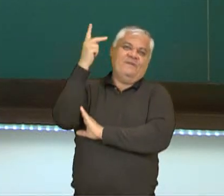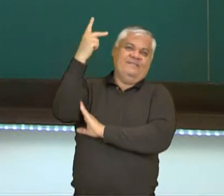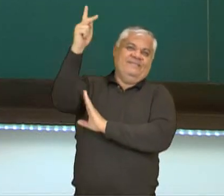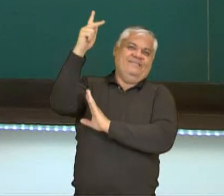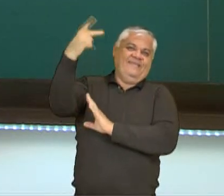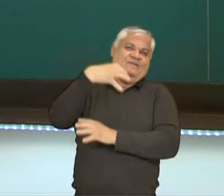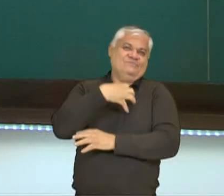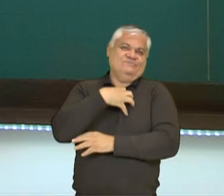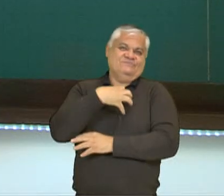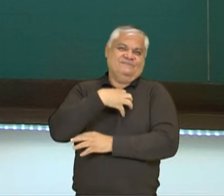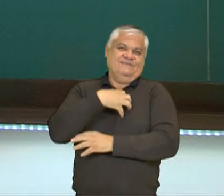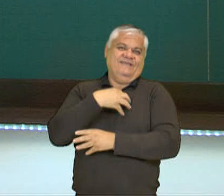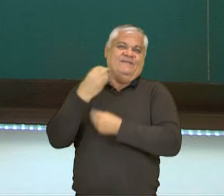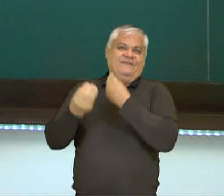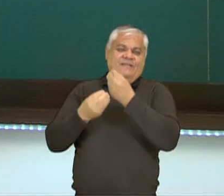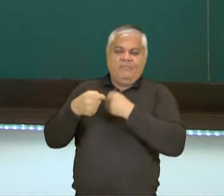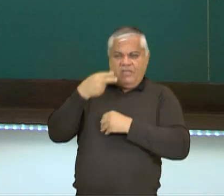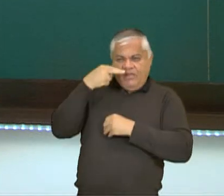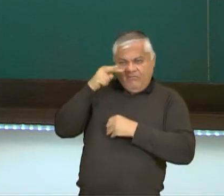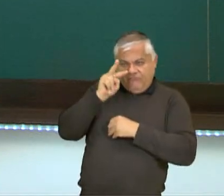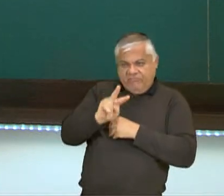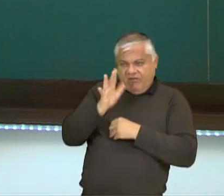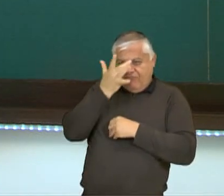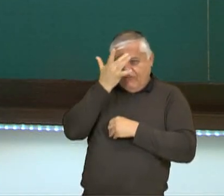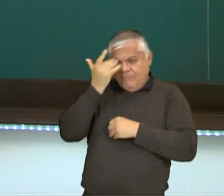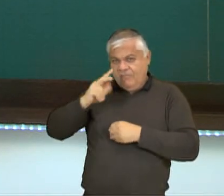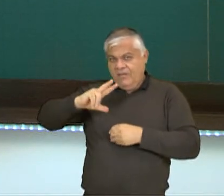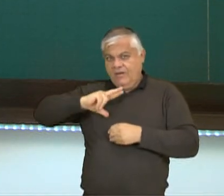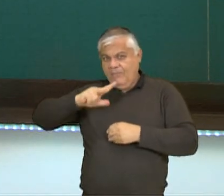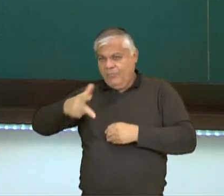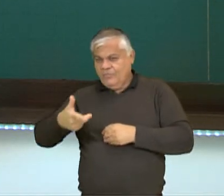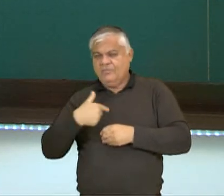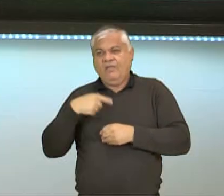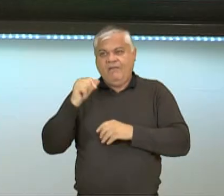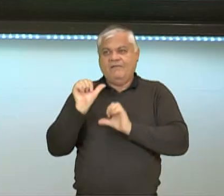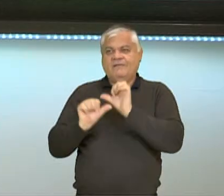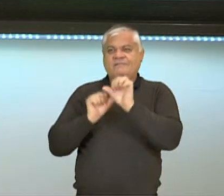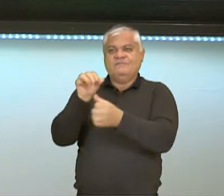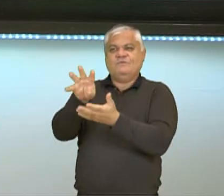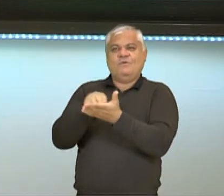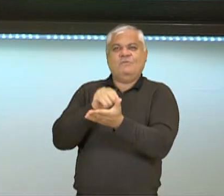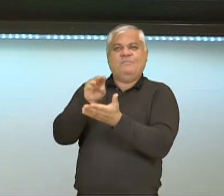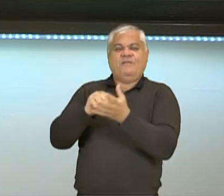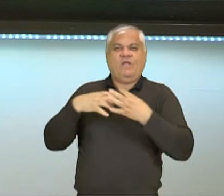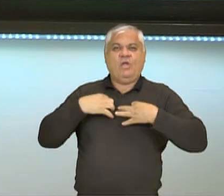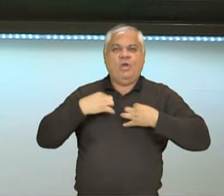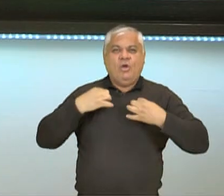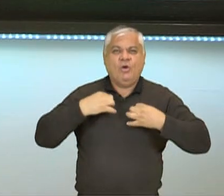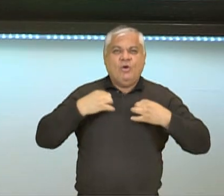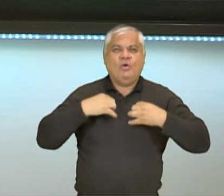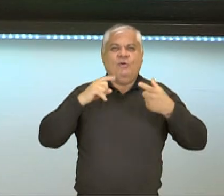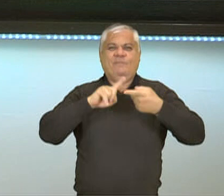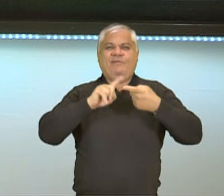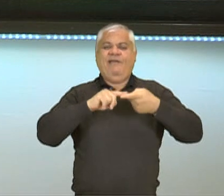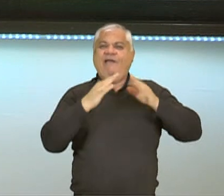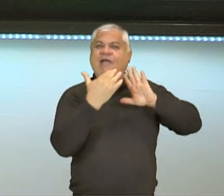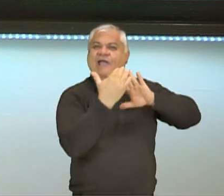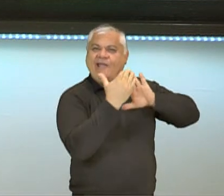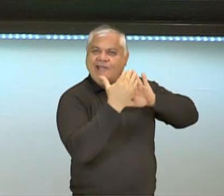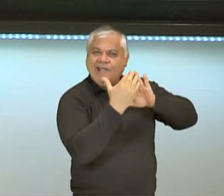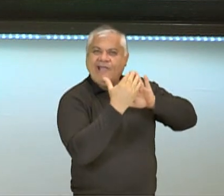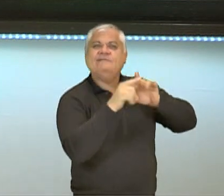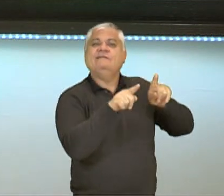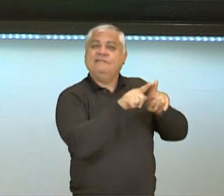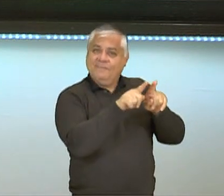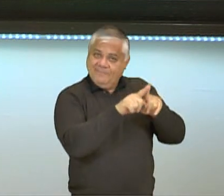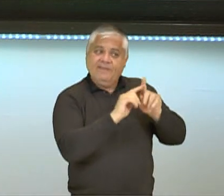modo como essa corte vivia. Então a moda vai ser modificada, também as casas, inclusive